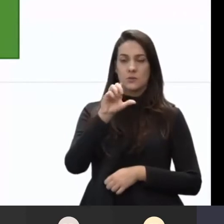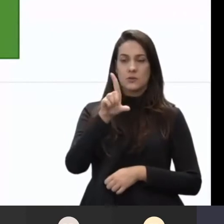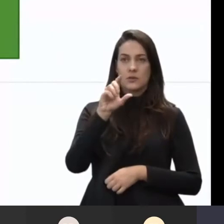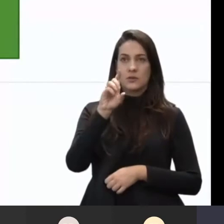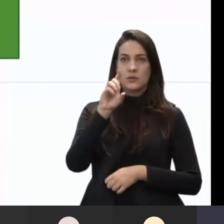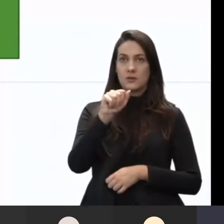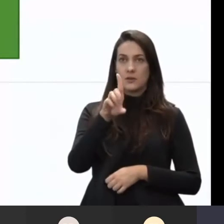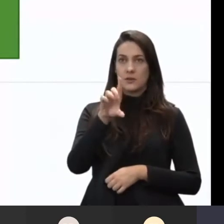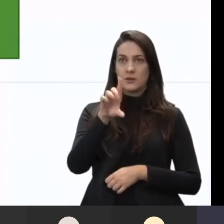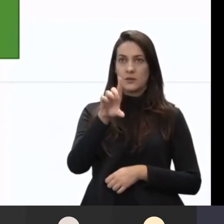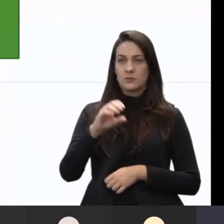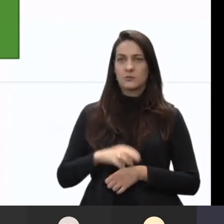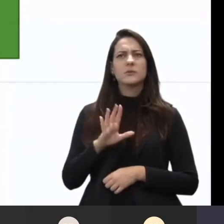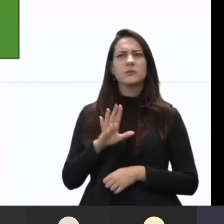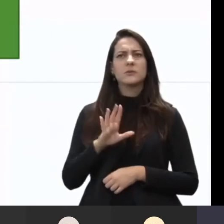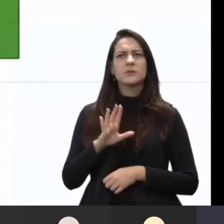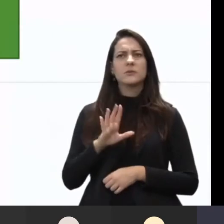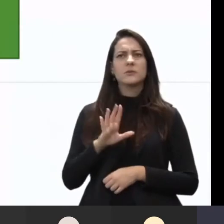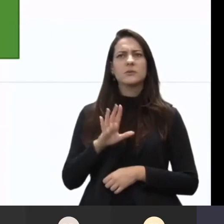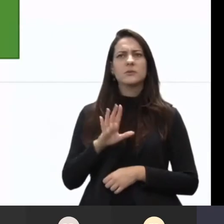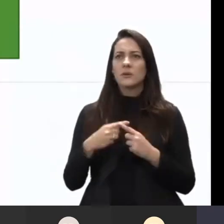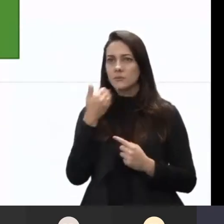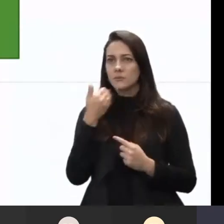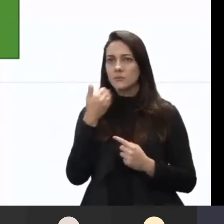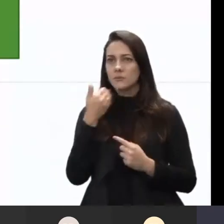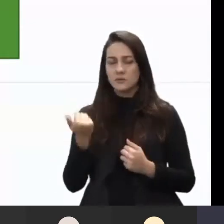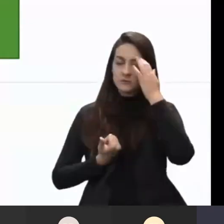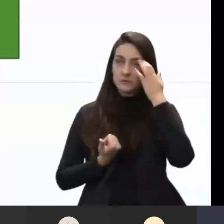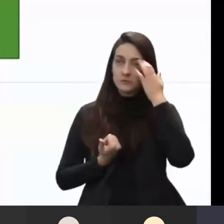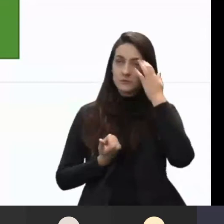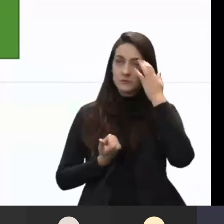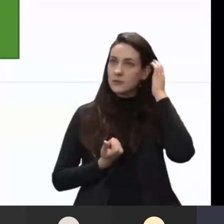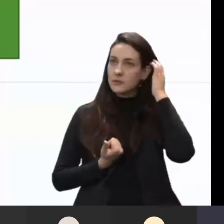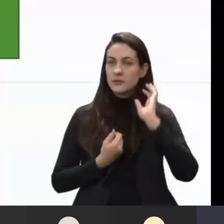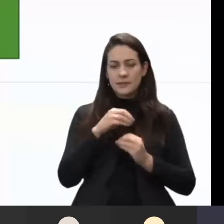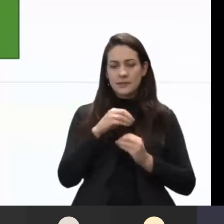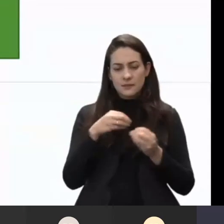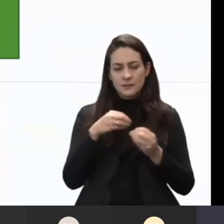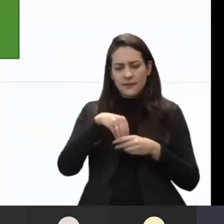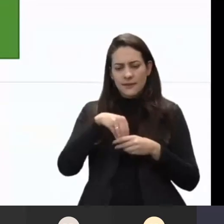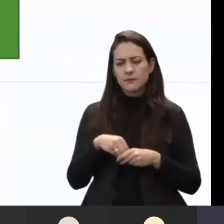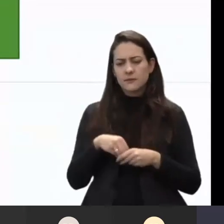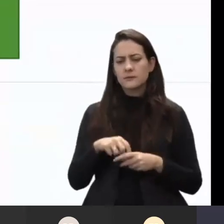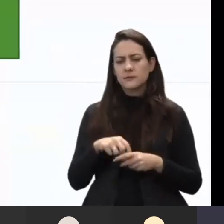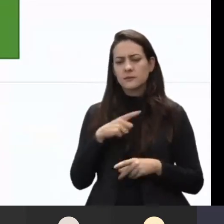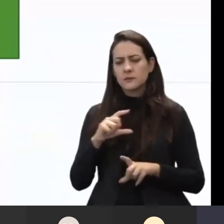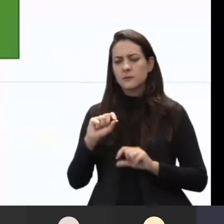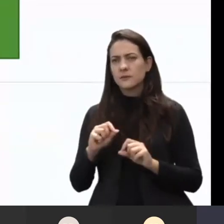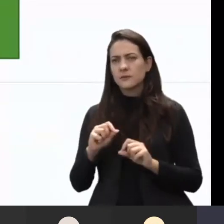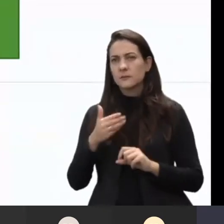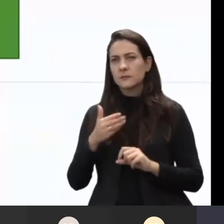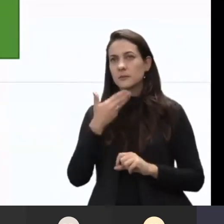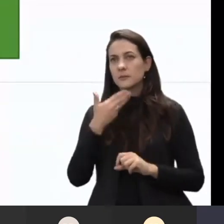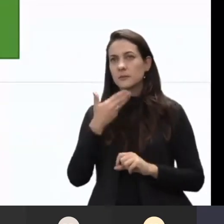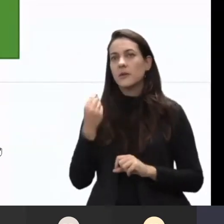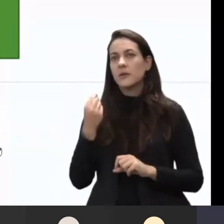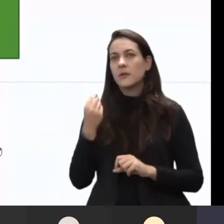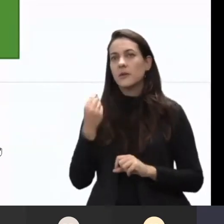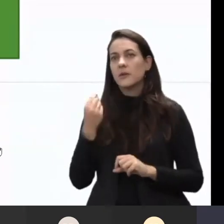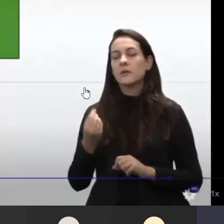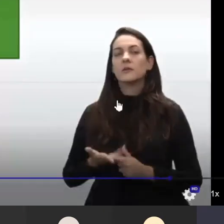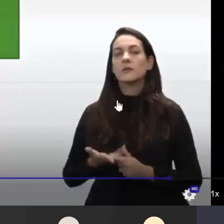Por que será que o álcool iodado ele foi o melhor agente? O que ele tem para capacitar como melhor agente? Ele